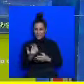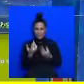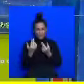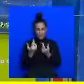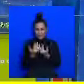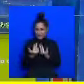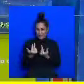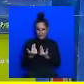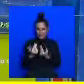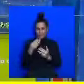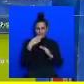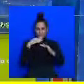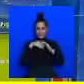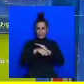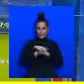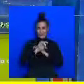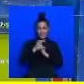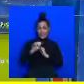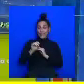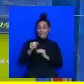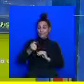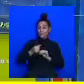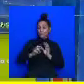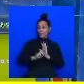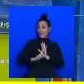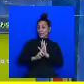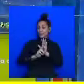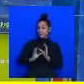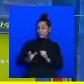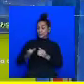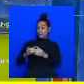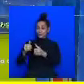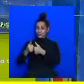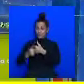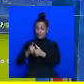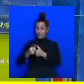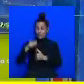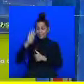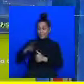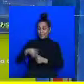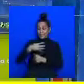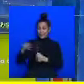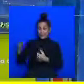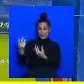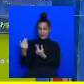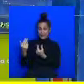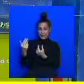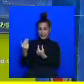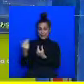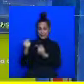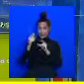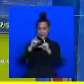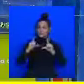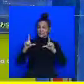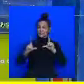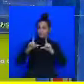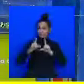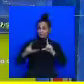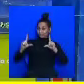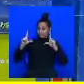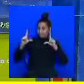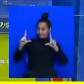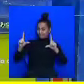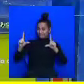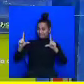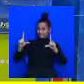de números da Time Mania, sendo que cada número corresponde a um time de futebol conforme a tabela de times exposta